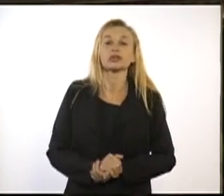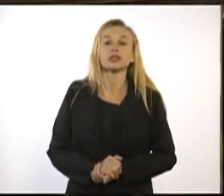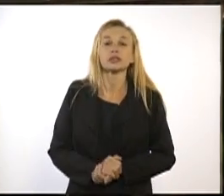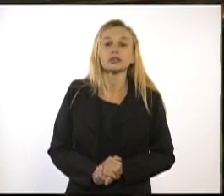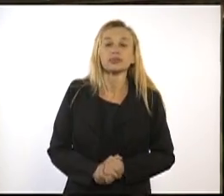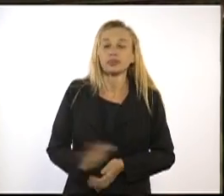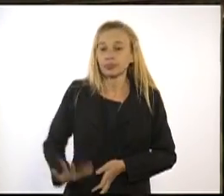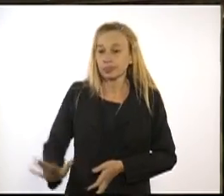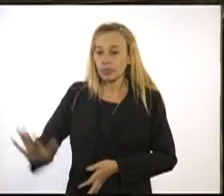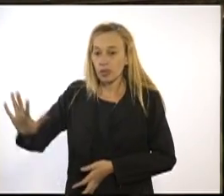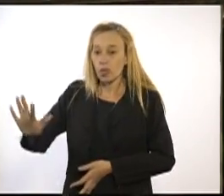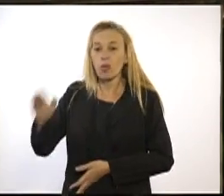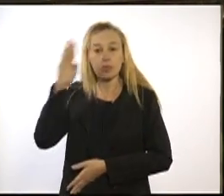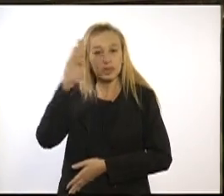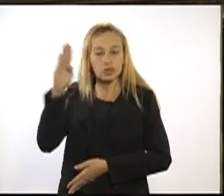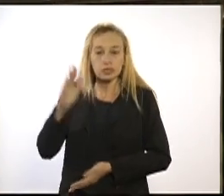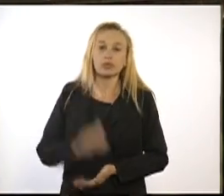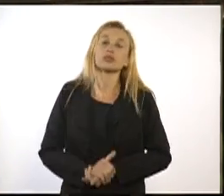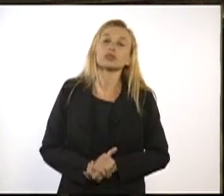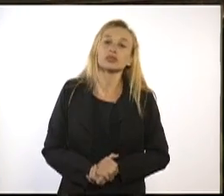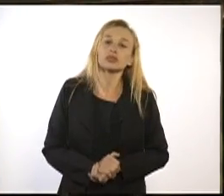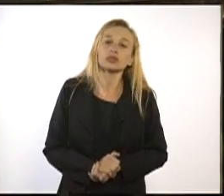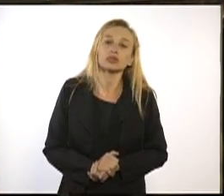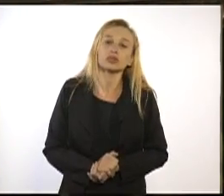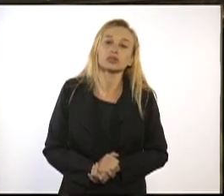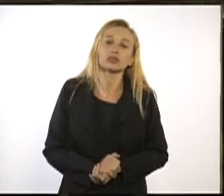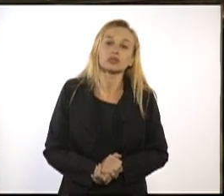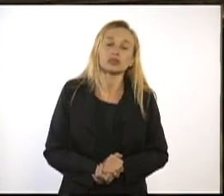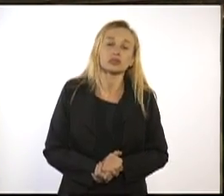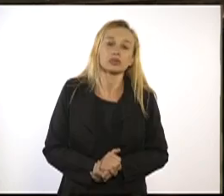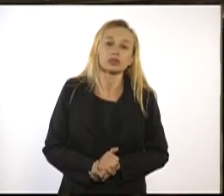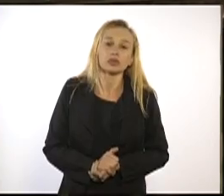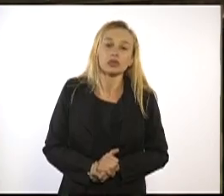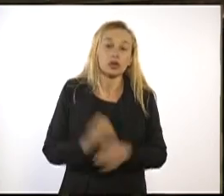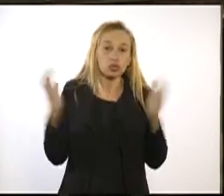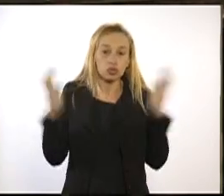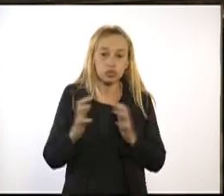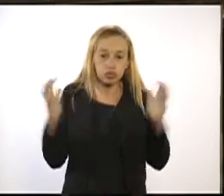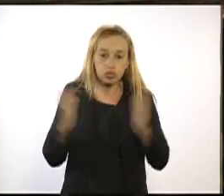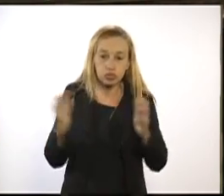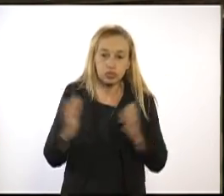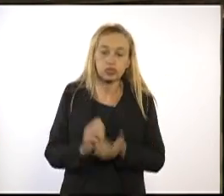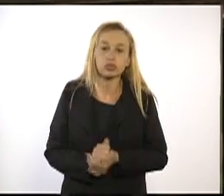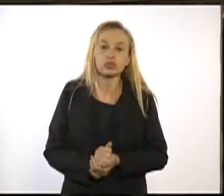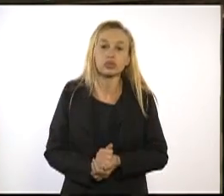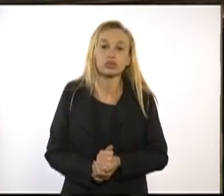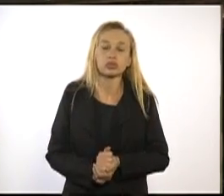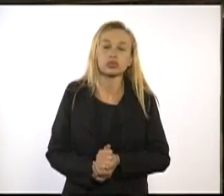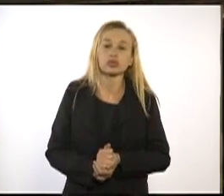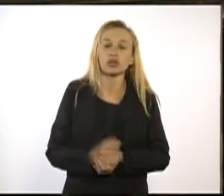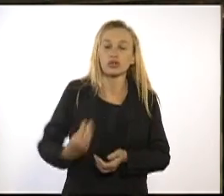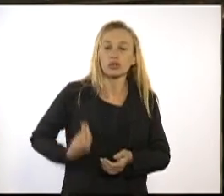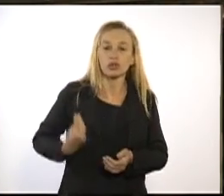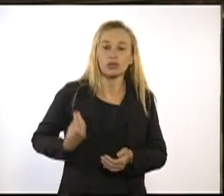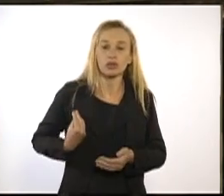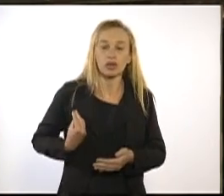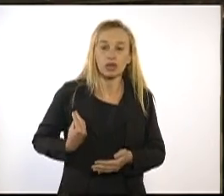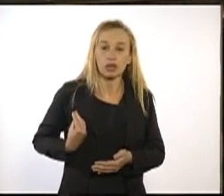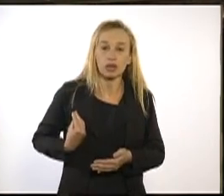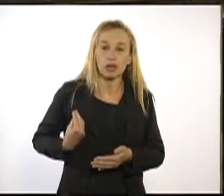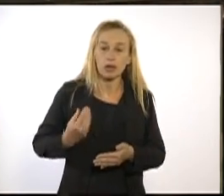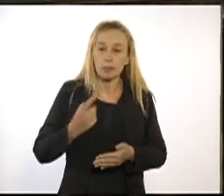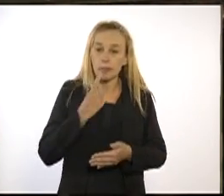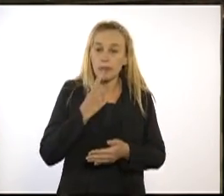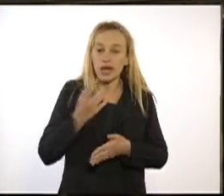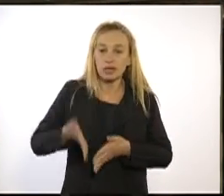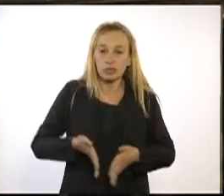morros, principalmente por conta das encostas, as ocupações dos leitos de rio. Claro que nós temos uma série de fatores, como o